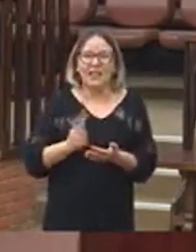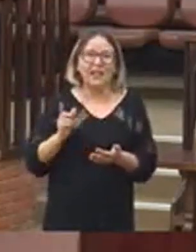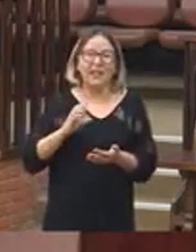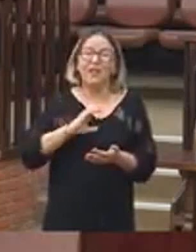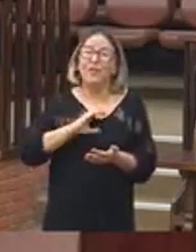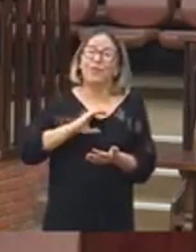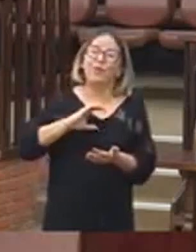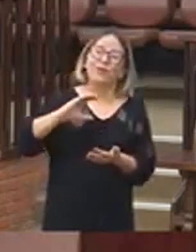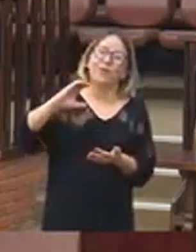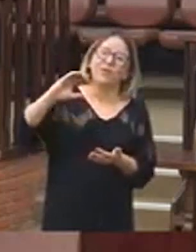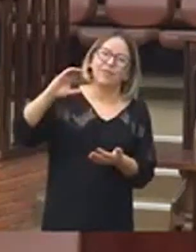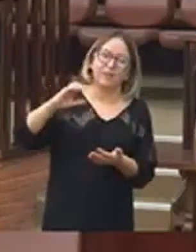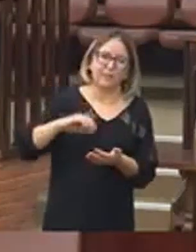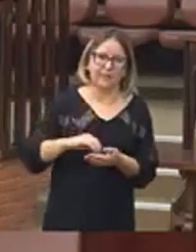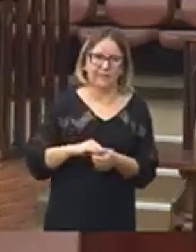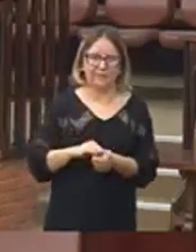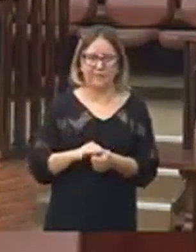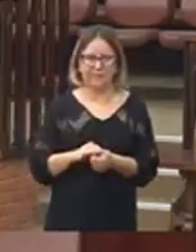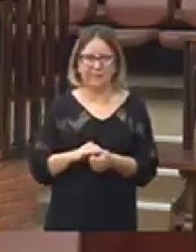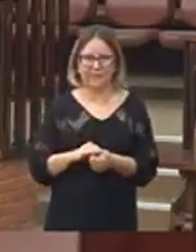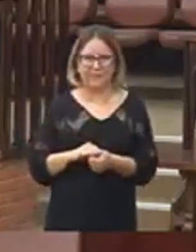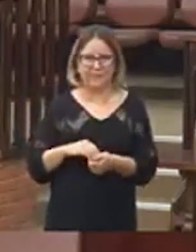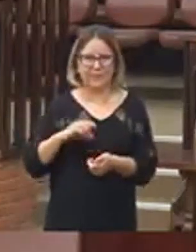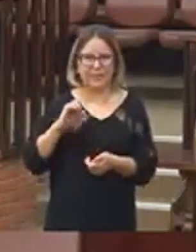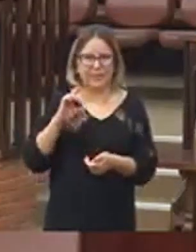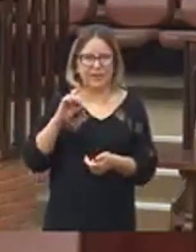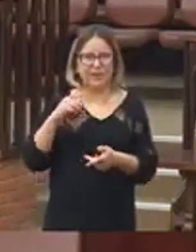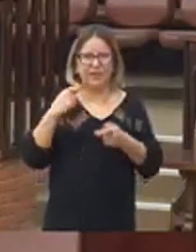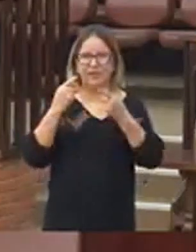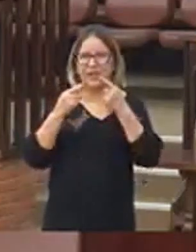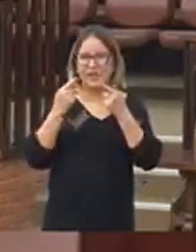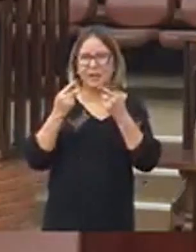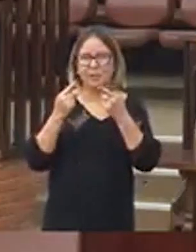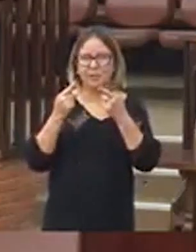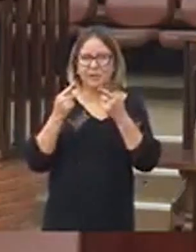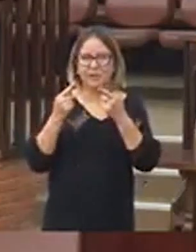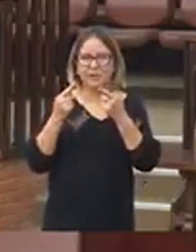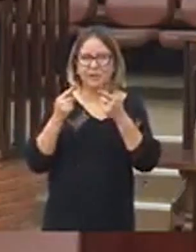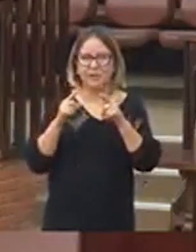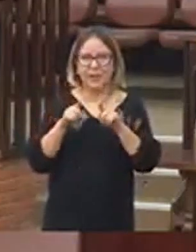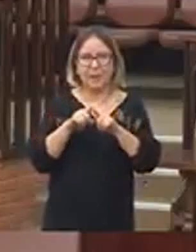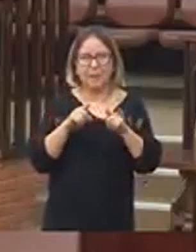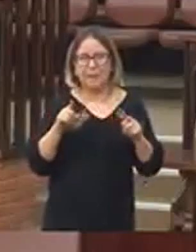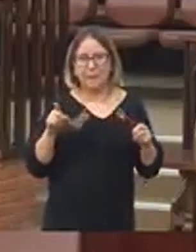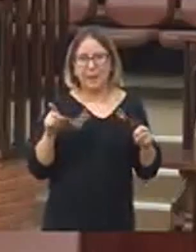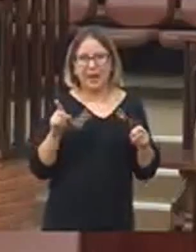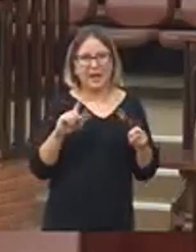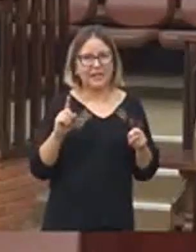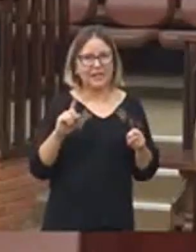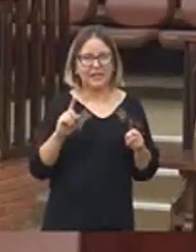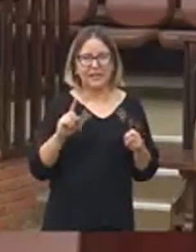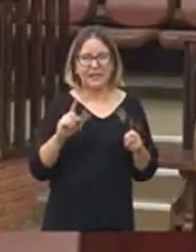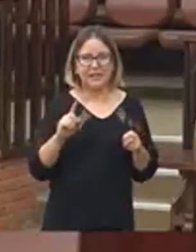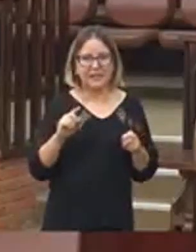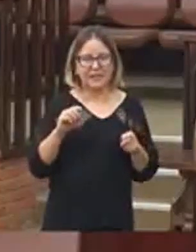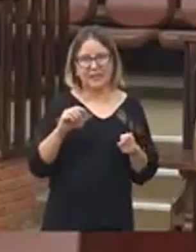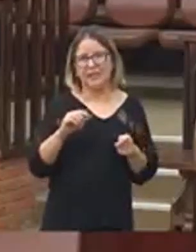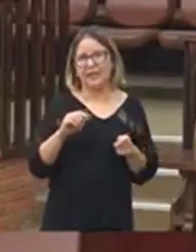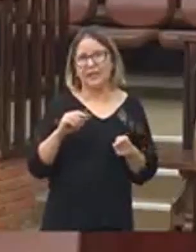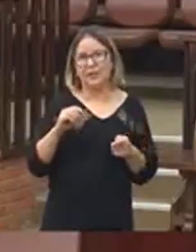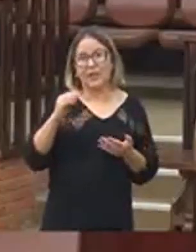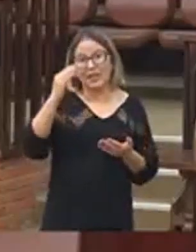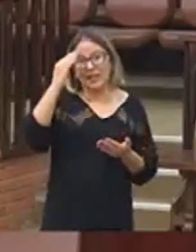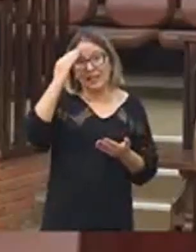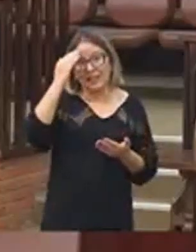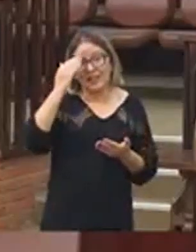nisto. Nós dizemos, mas não é a expressão de nossa fé. Tanto é que o Senhor